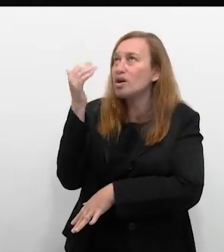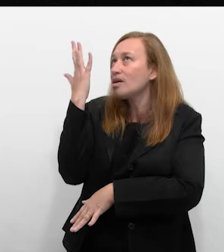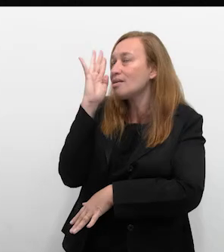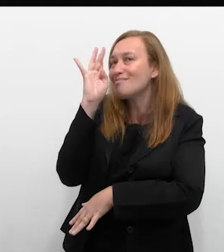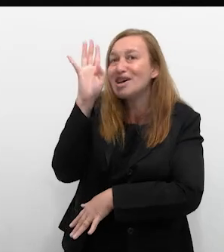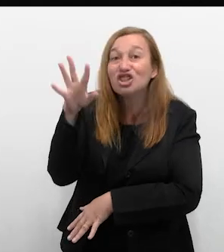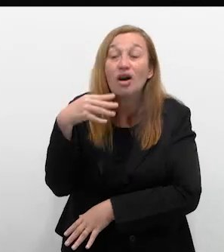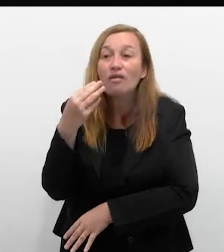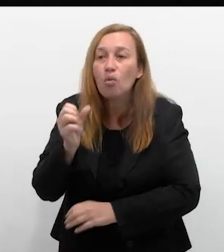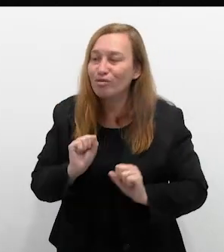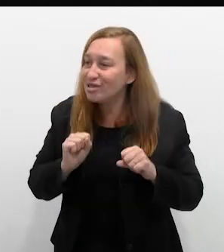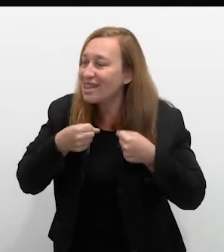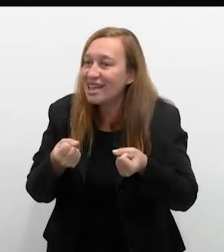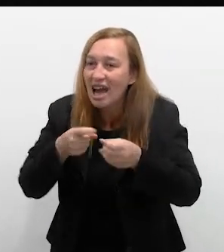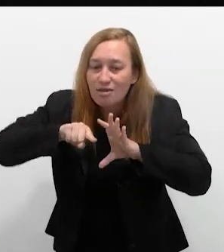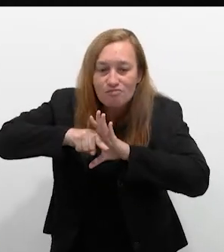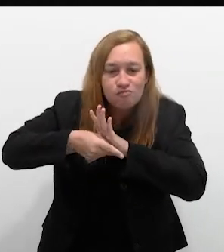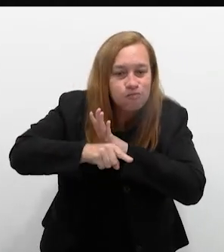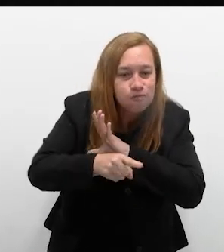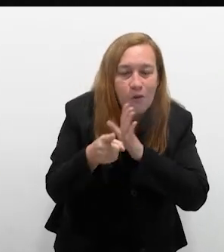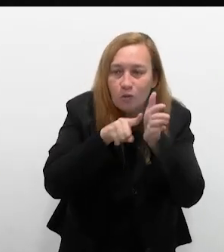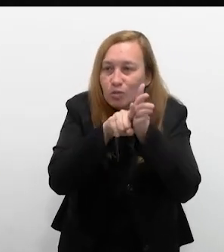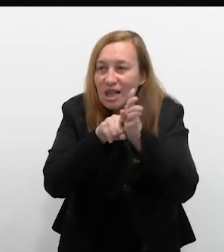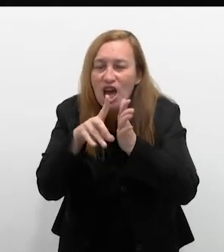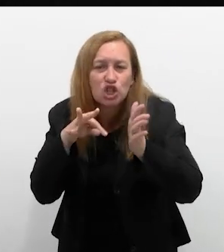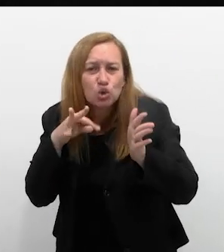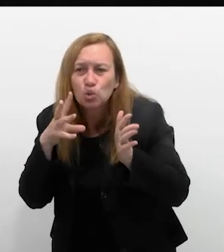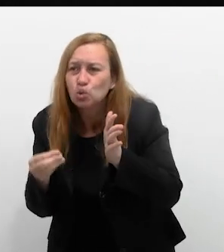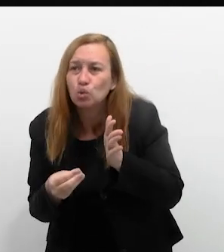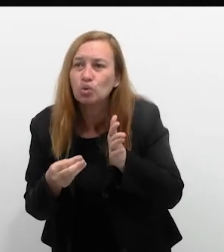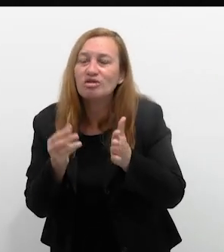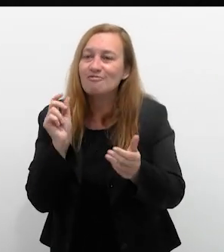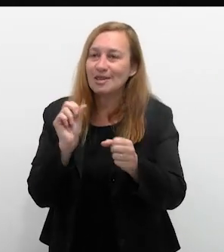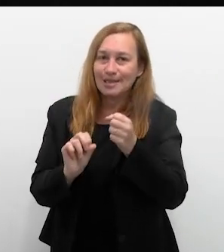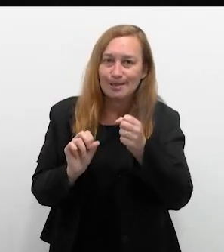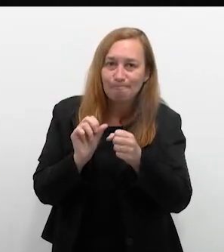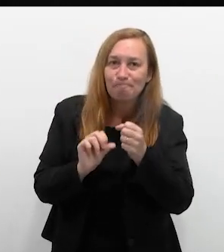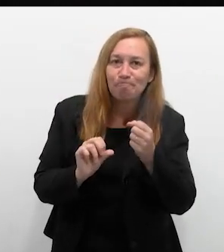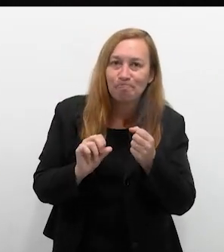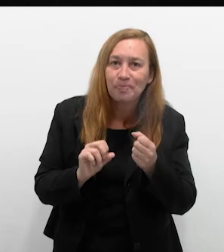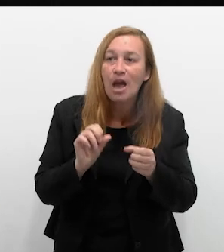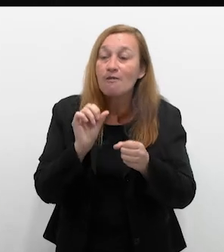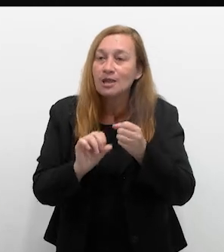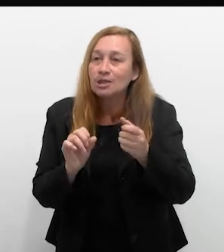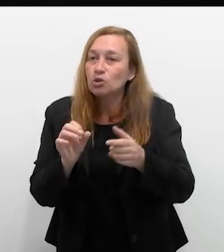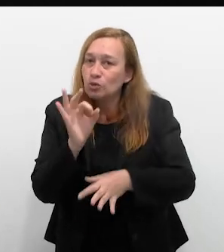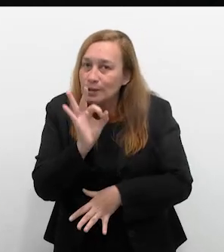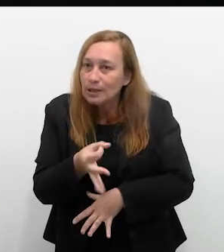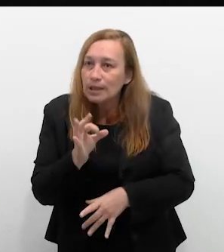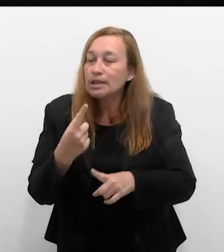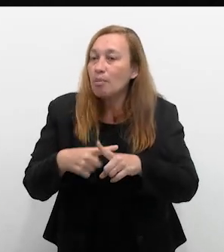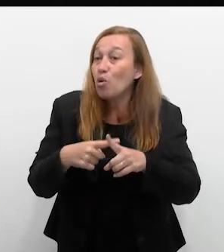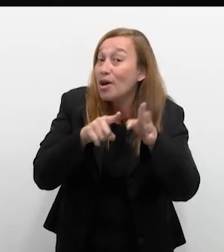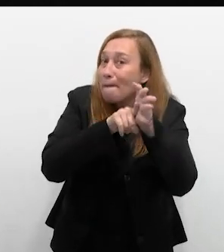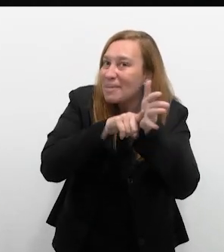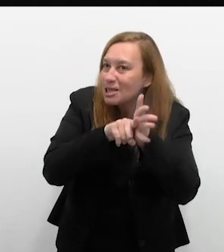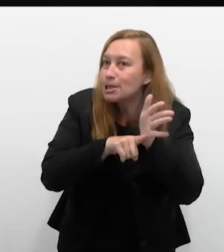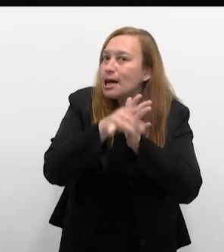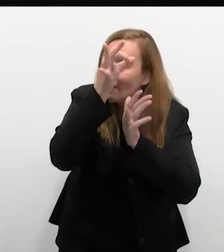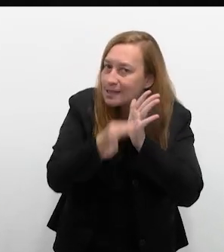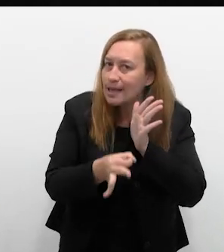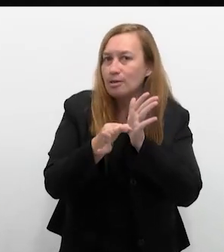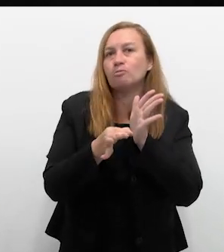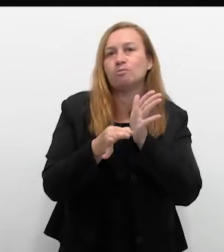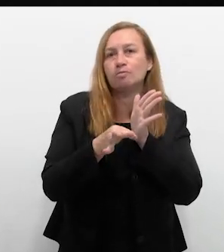não imagina o quanto ela se dedicava a pesquisar profundamente tudo aquilo que ela executava. Né? Executava com propriedade